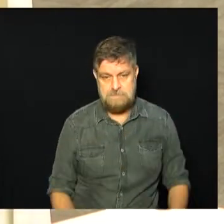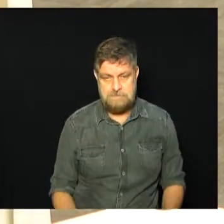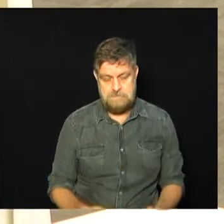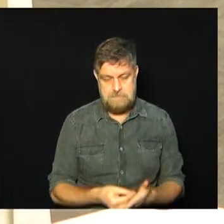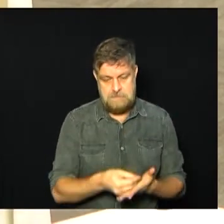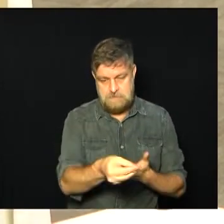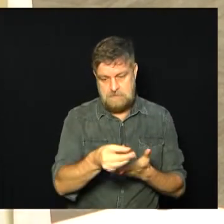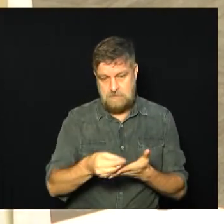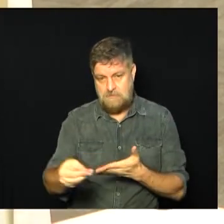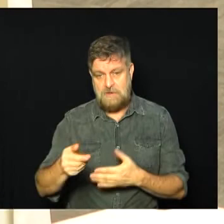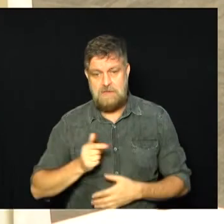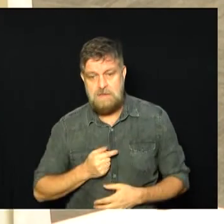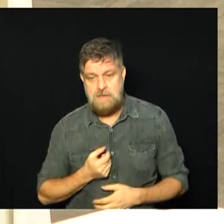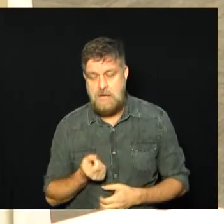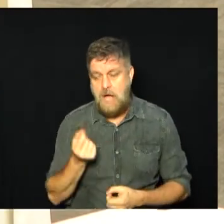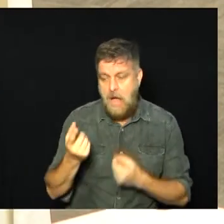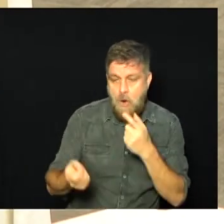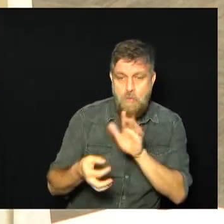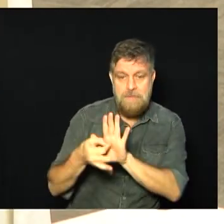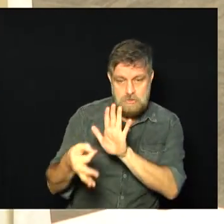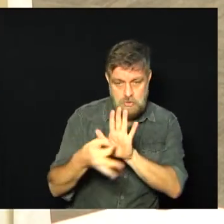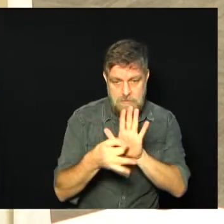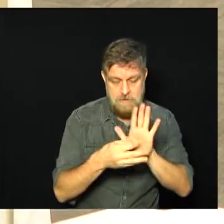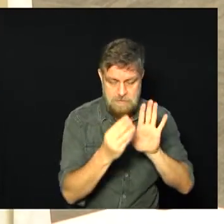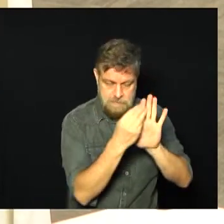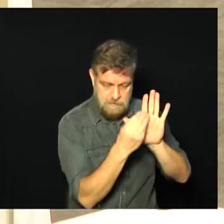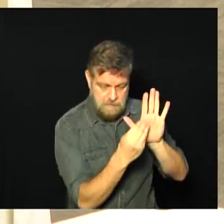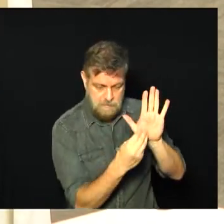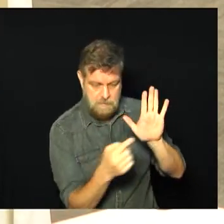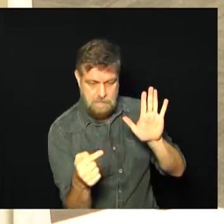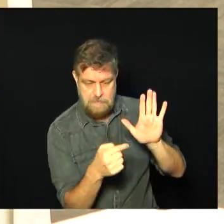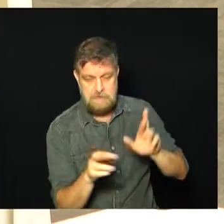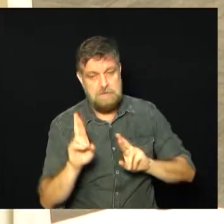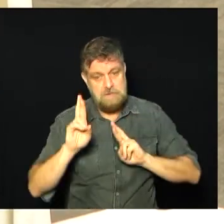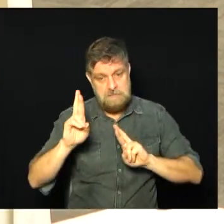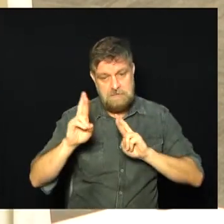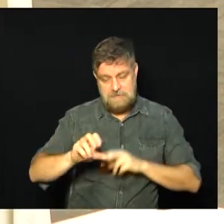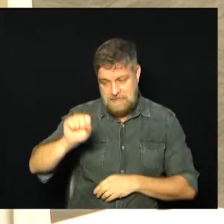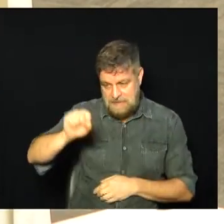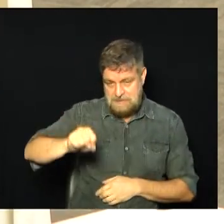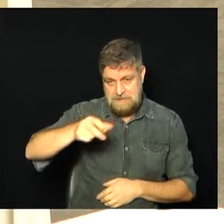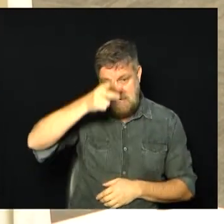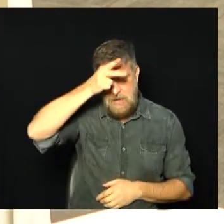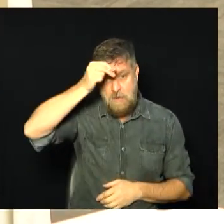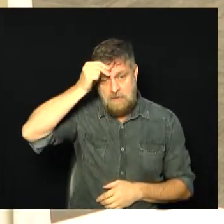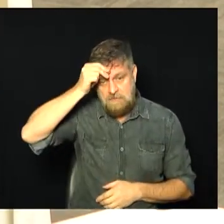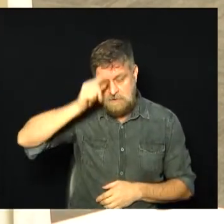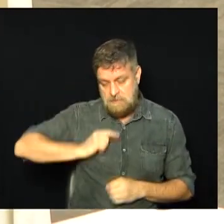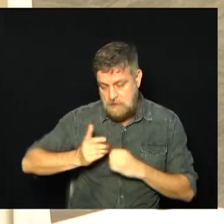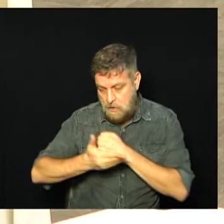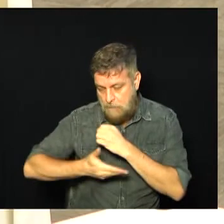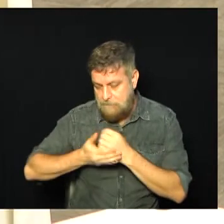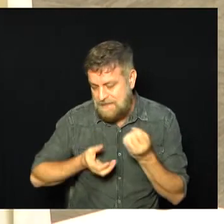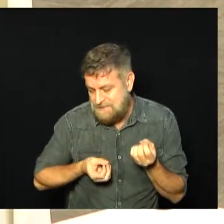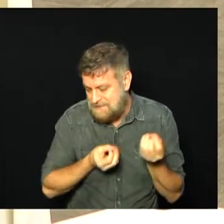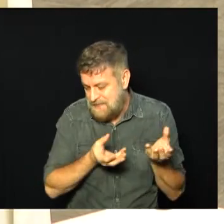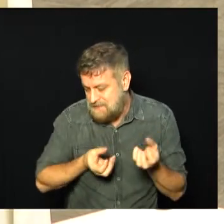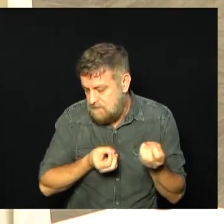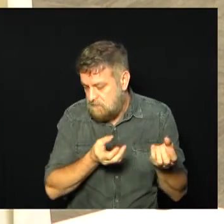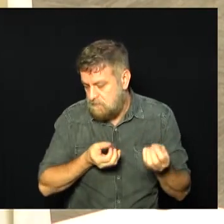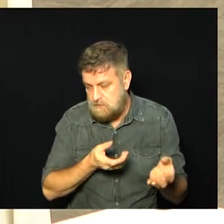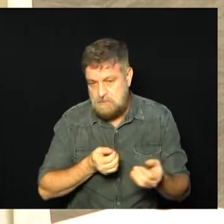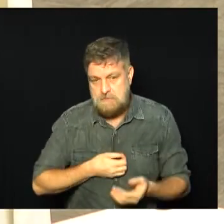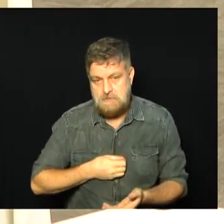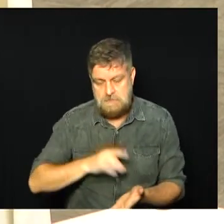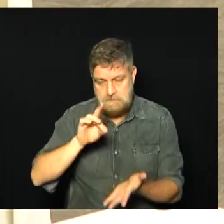ainda para colher uma ou outra sugestão, e esperamos que aí sim o prefeito, com base nessas informações, publique